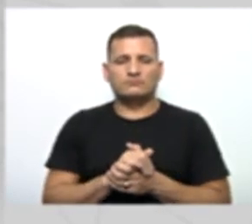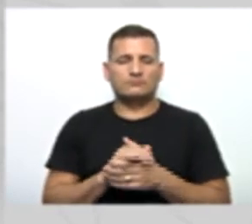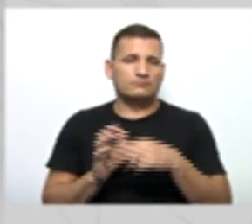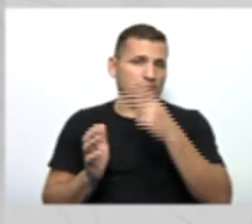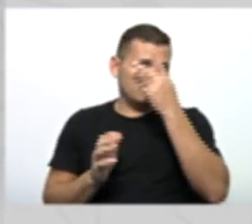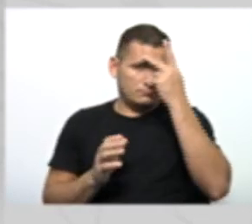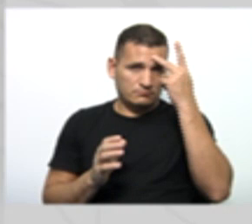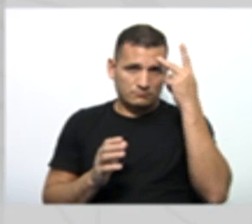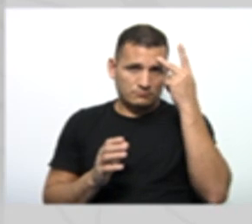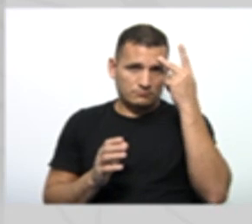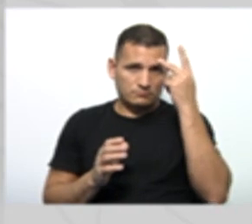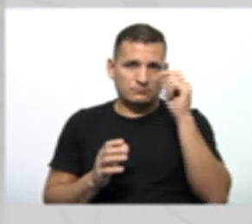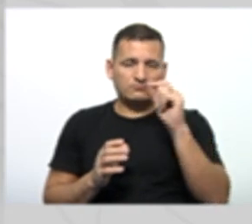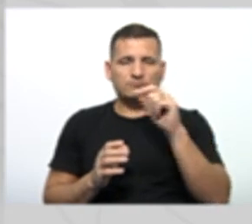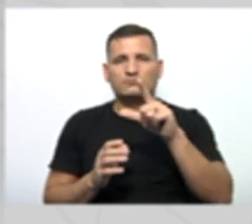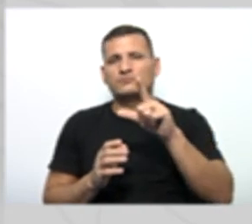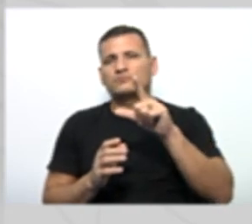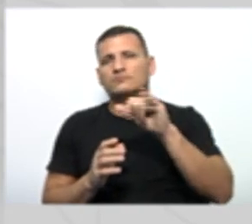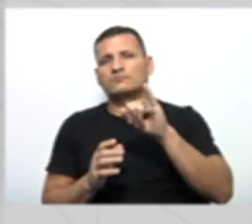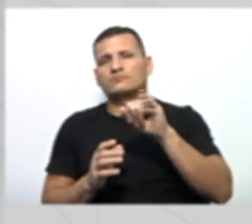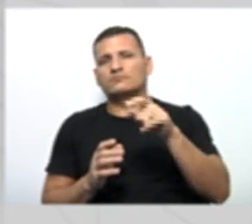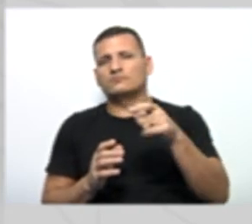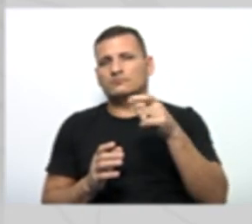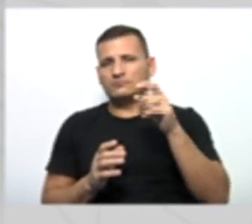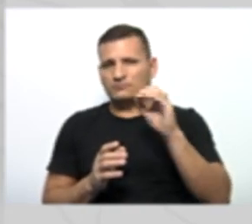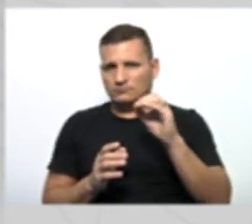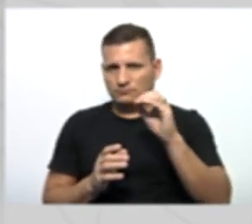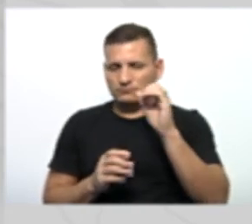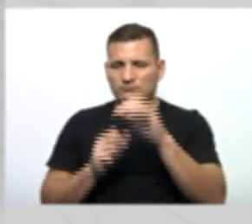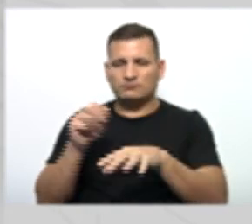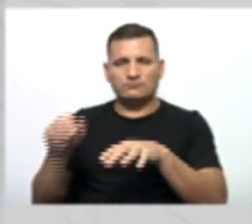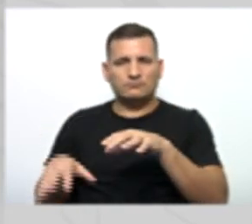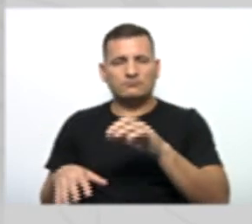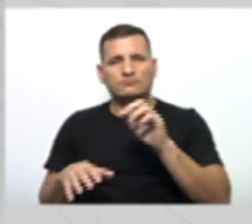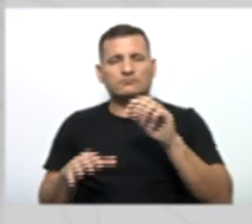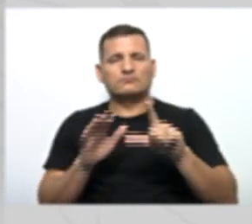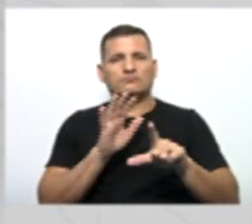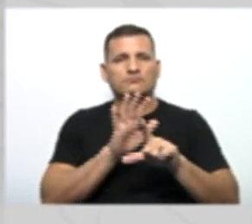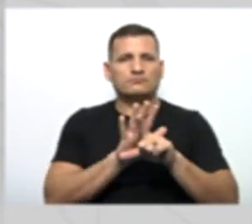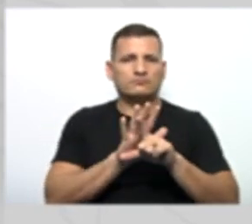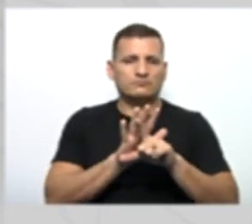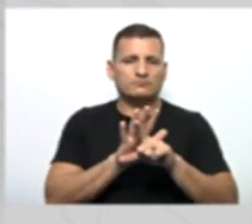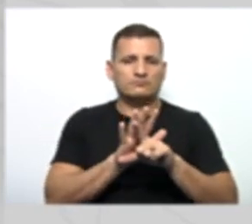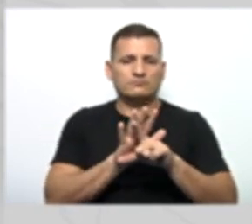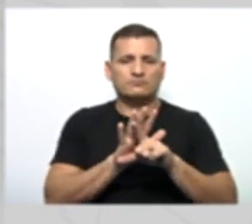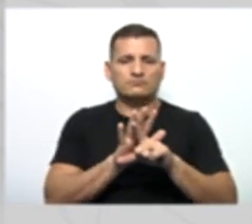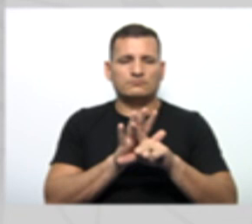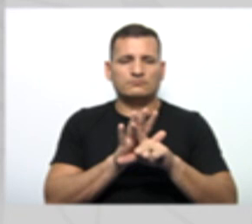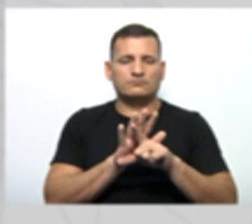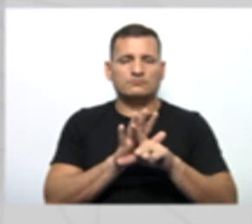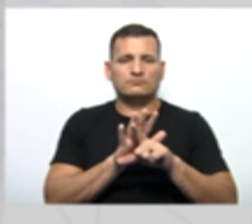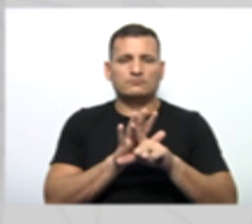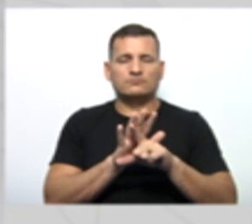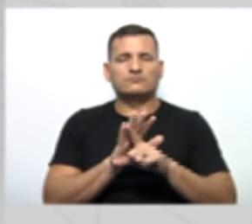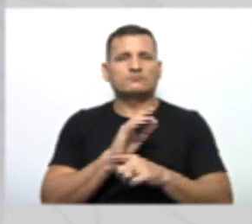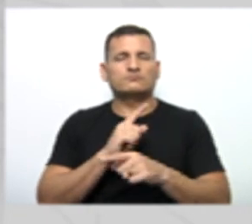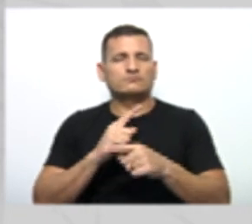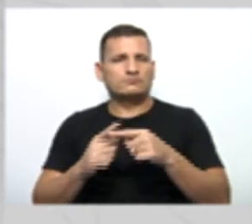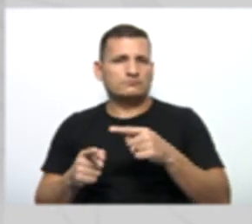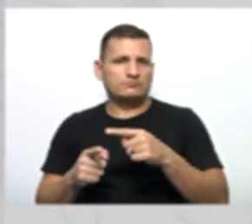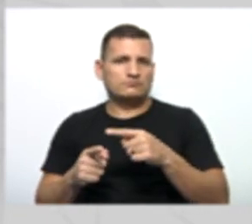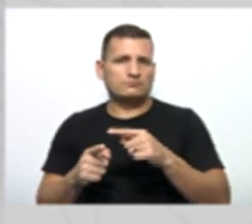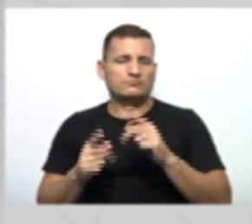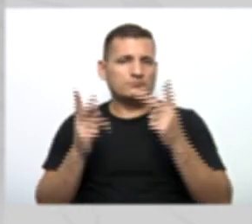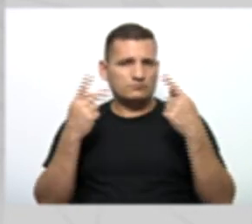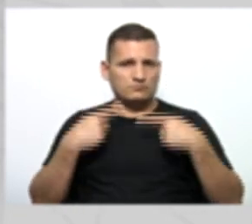despeje um resíduo em um local, legislação que procuram proibir a ação